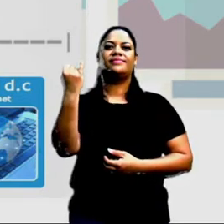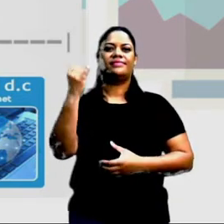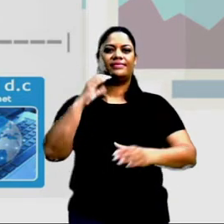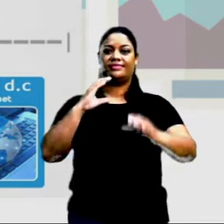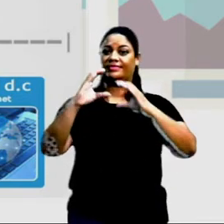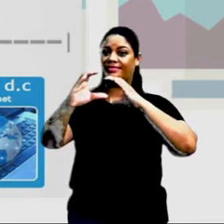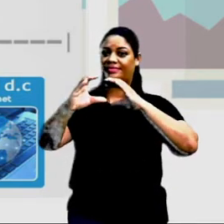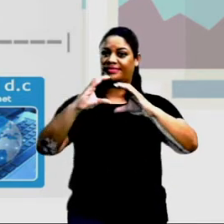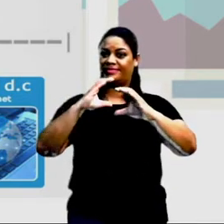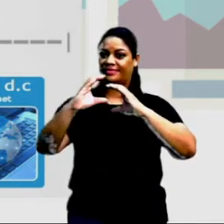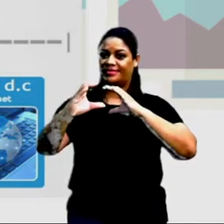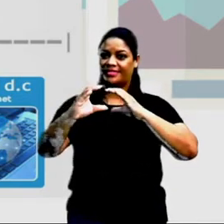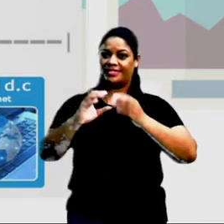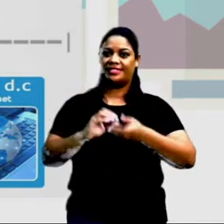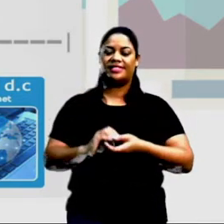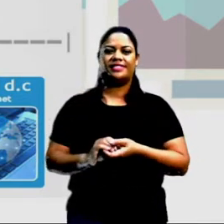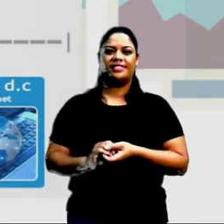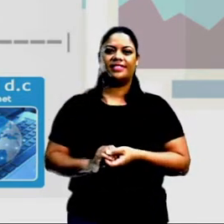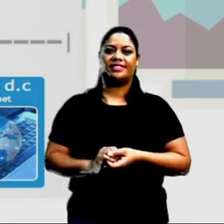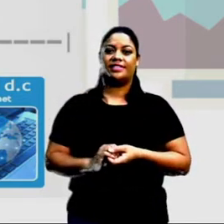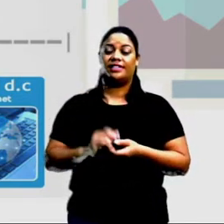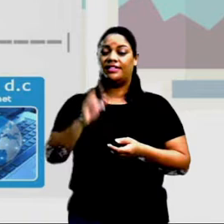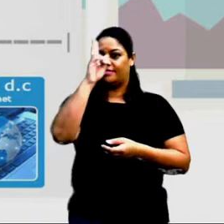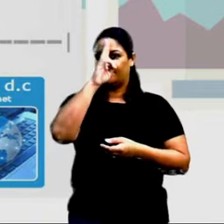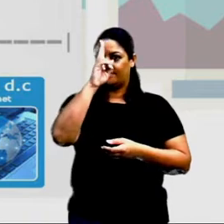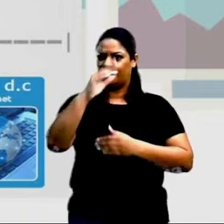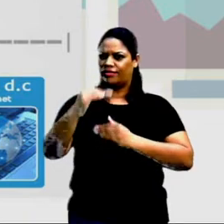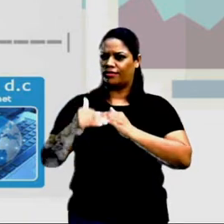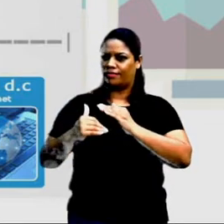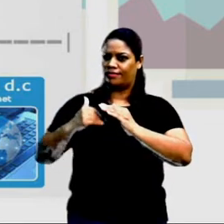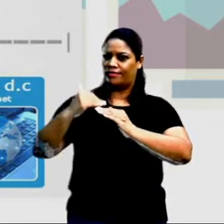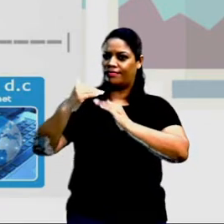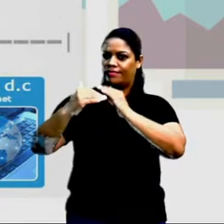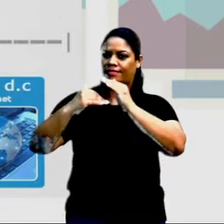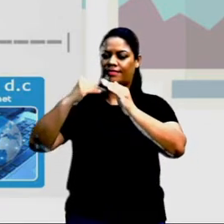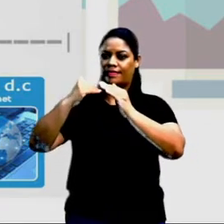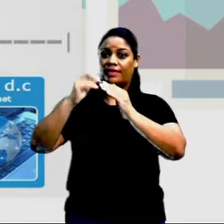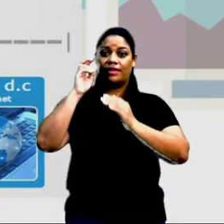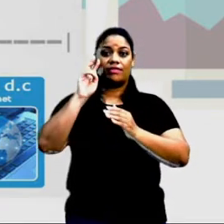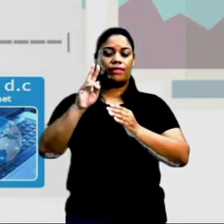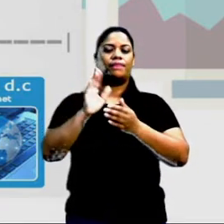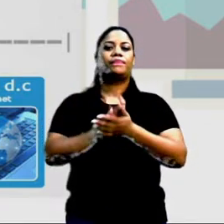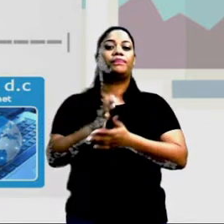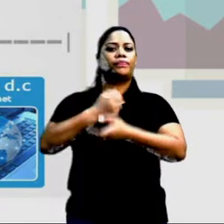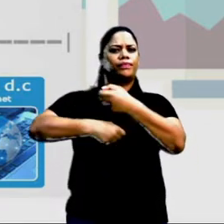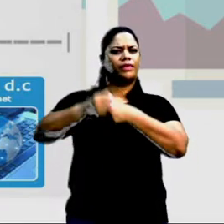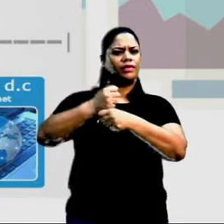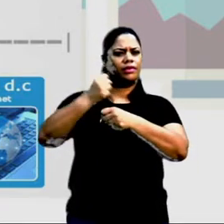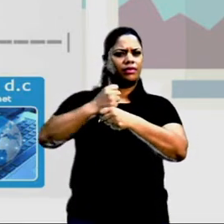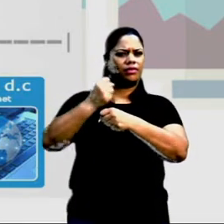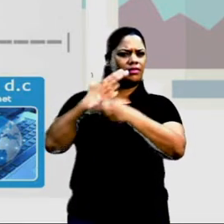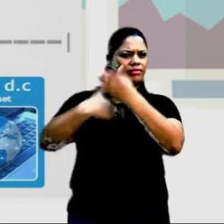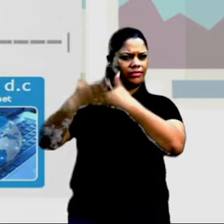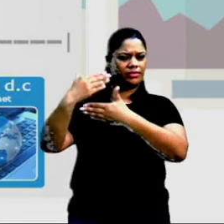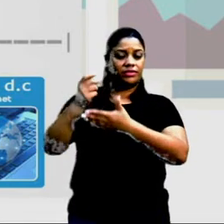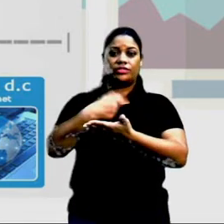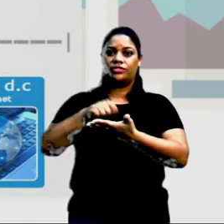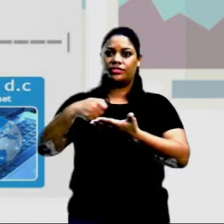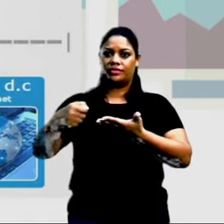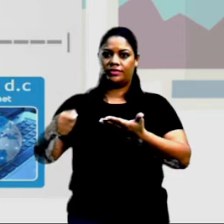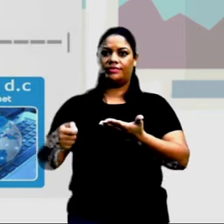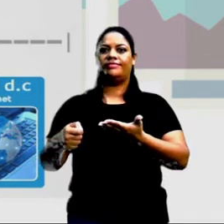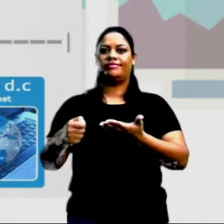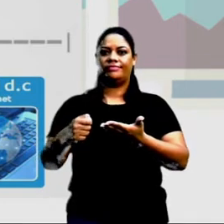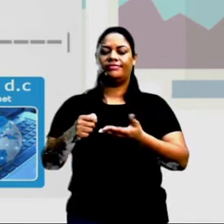de comunicação ao longo da história. Imagine que antigamente as pessoas escreviam na parede e hoje em dia a